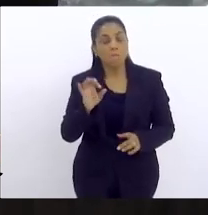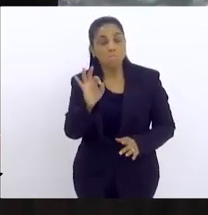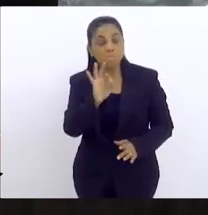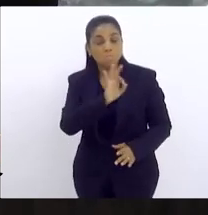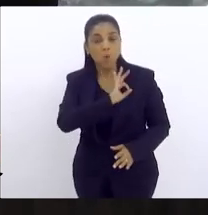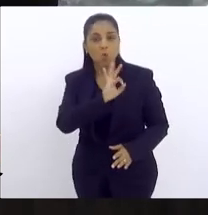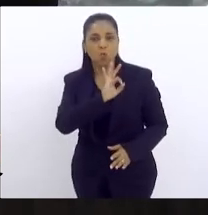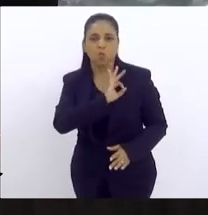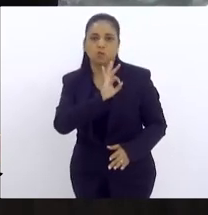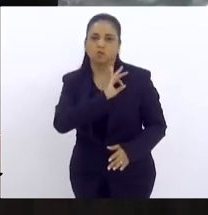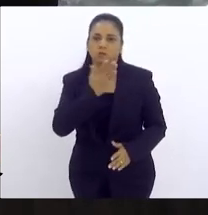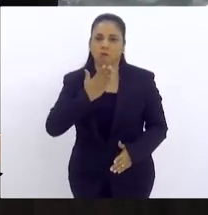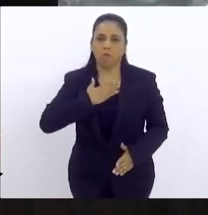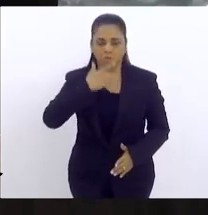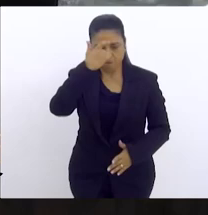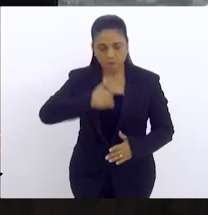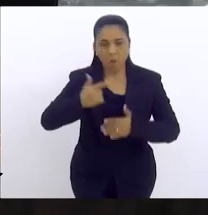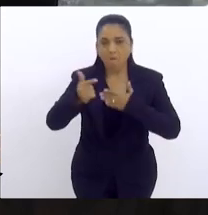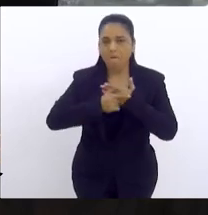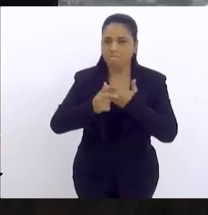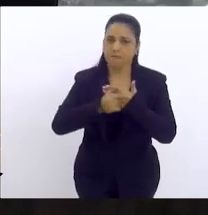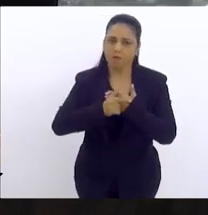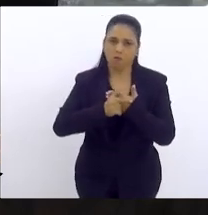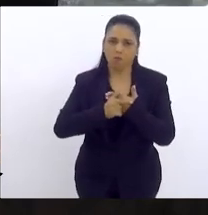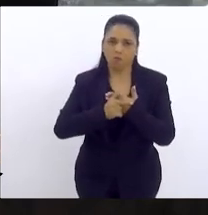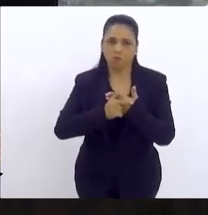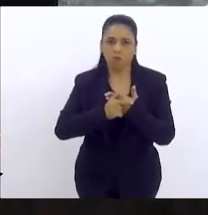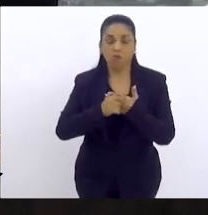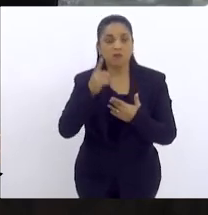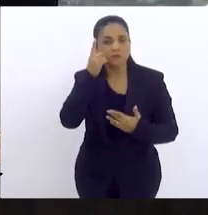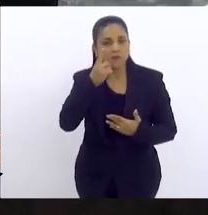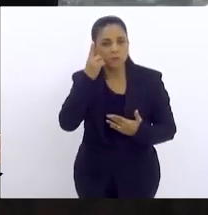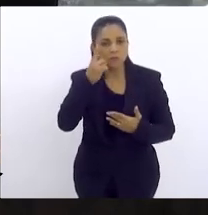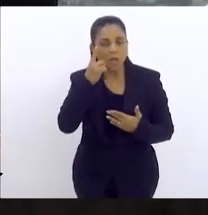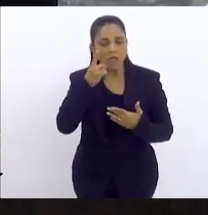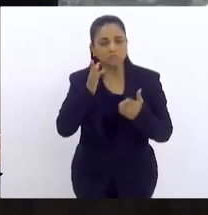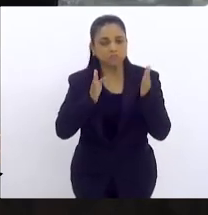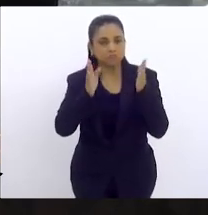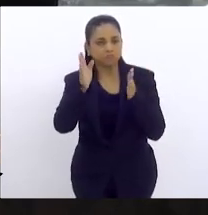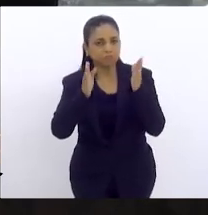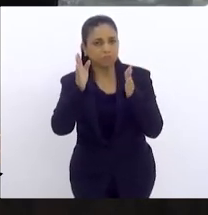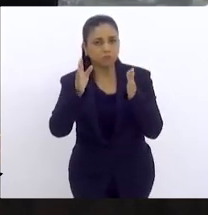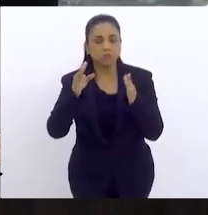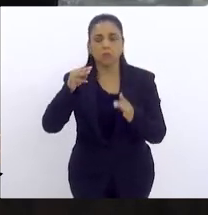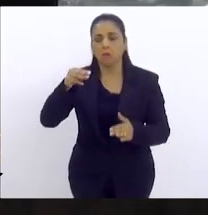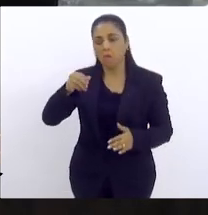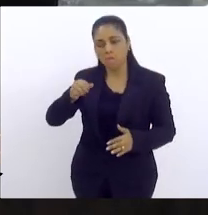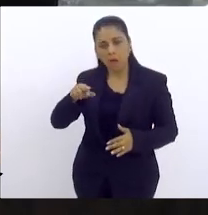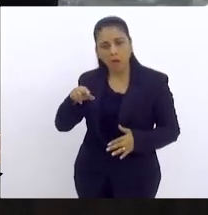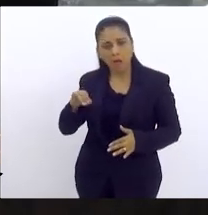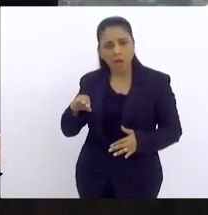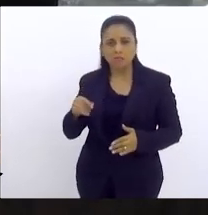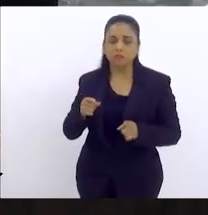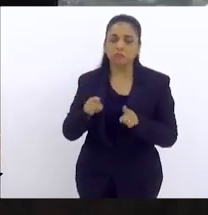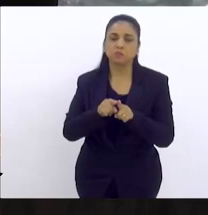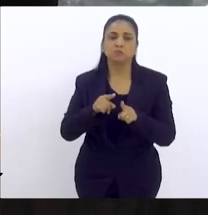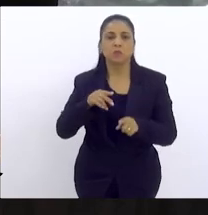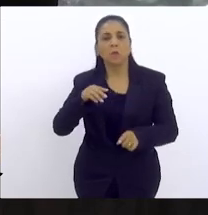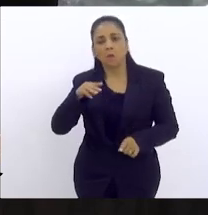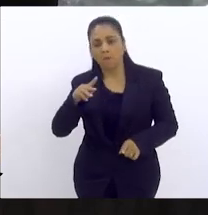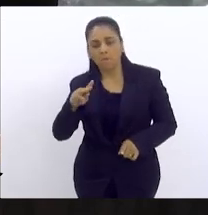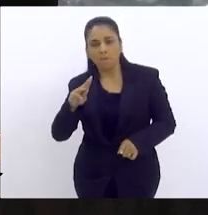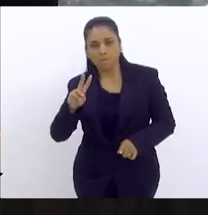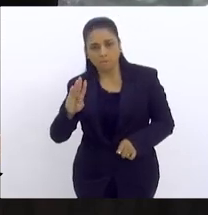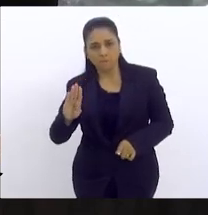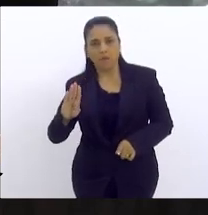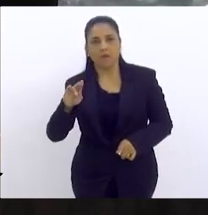policial porque Deputado é temporário um dia o Márcio vai deixar de ser o BNH eu como deixei de